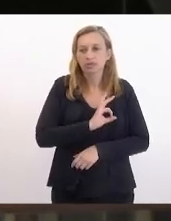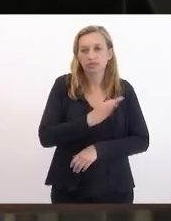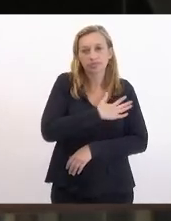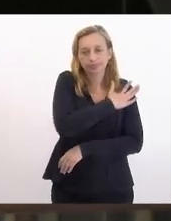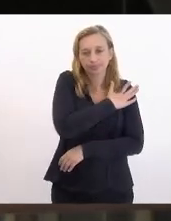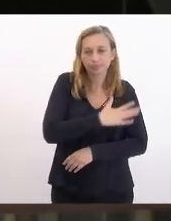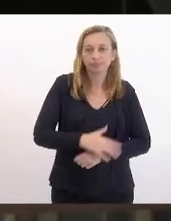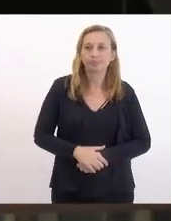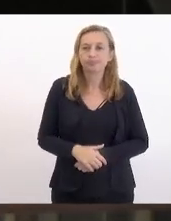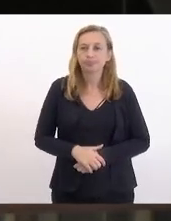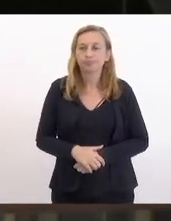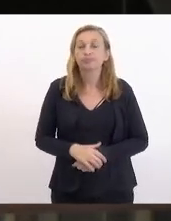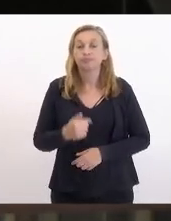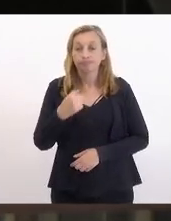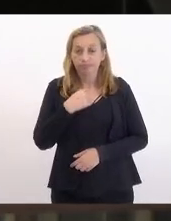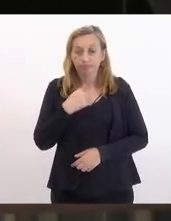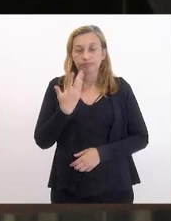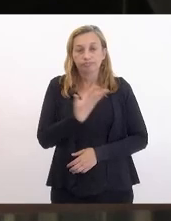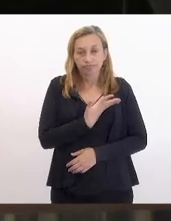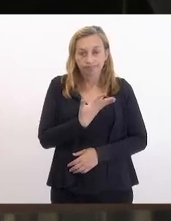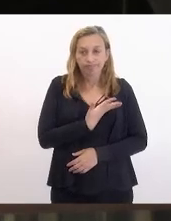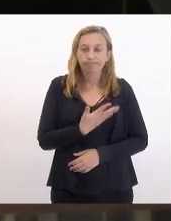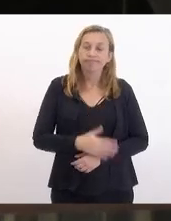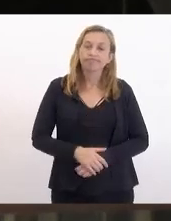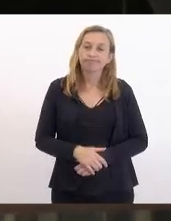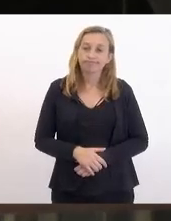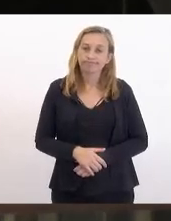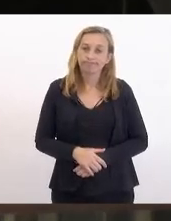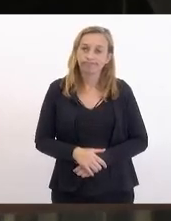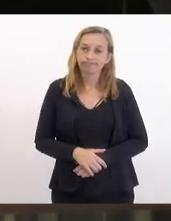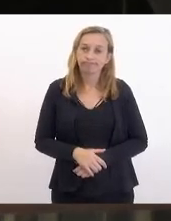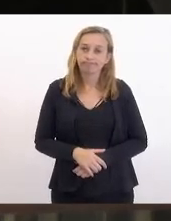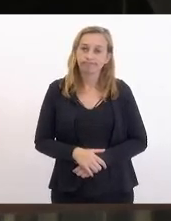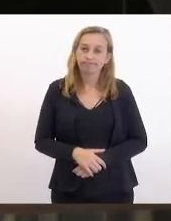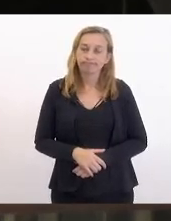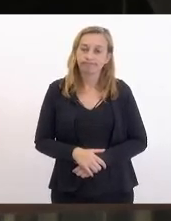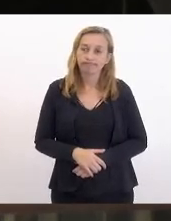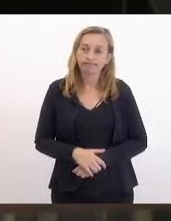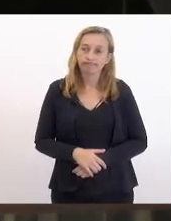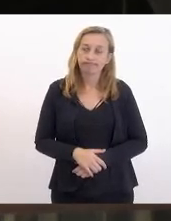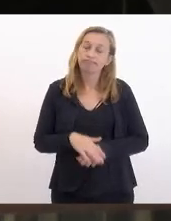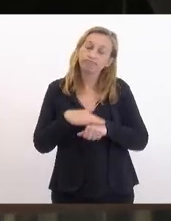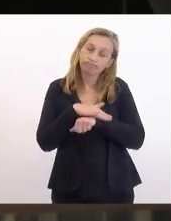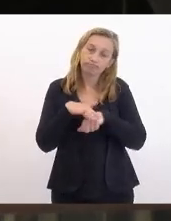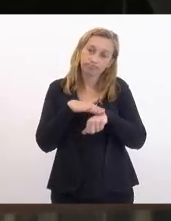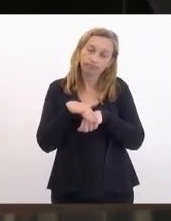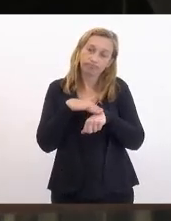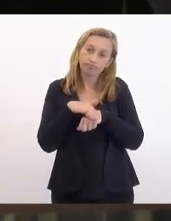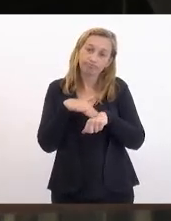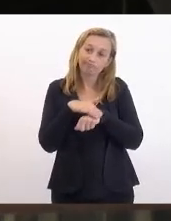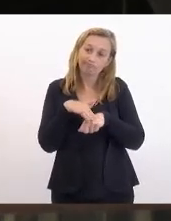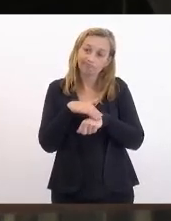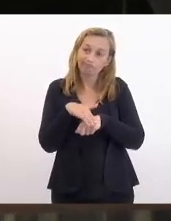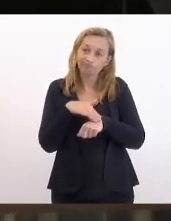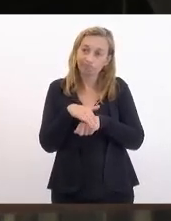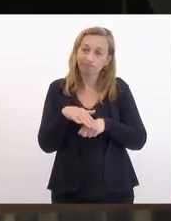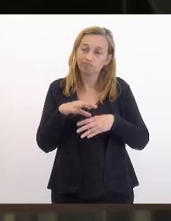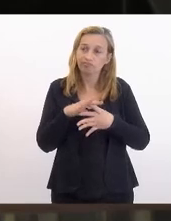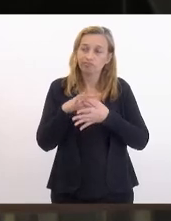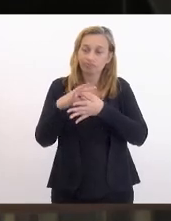militar Oi e eu meus amigos tive conversando com o nosso